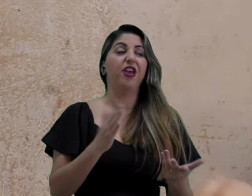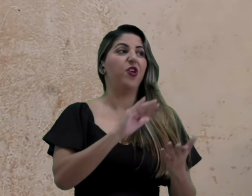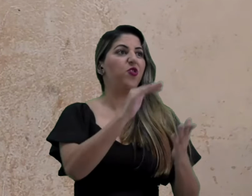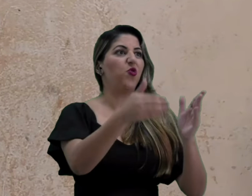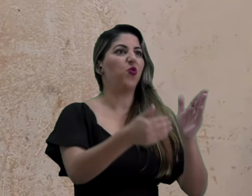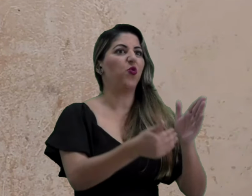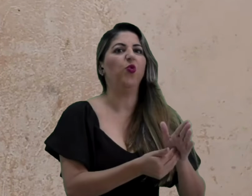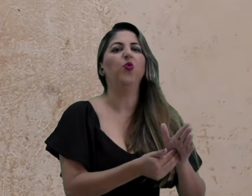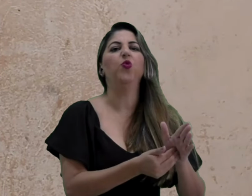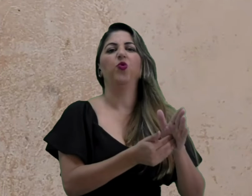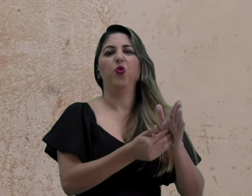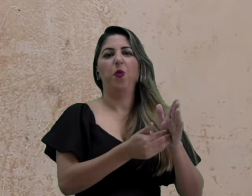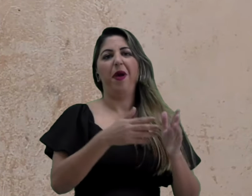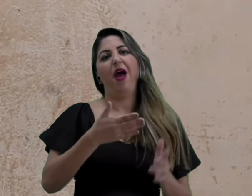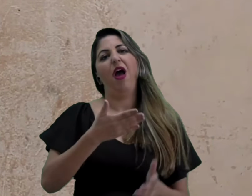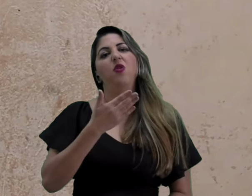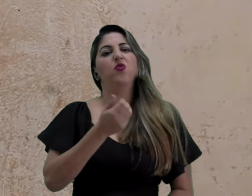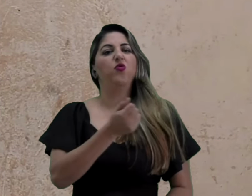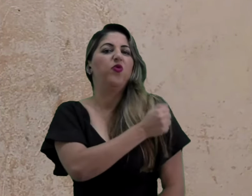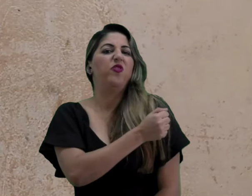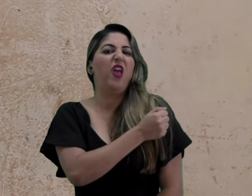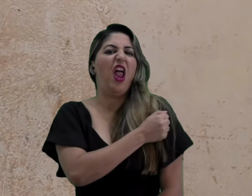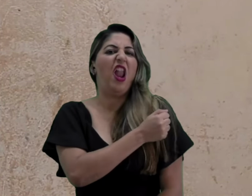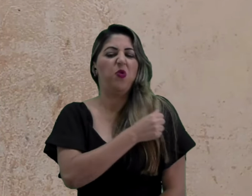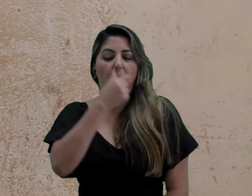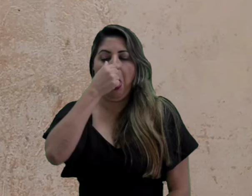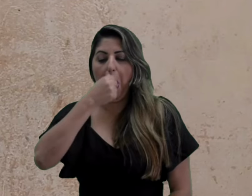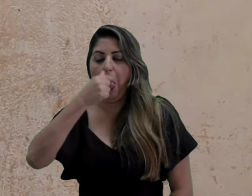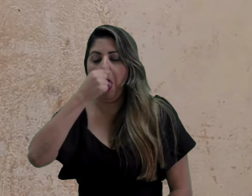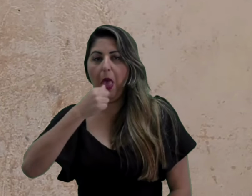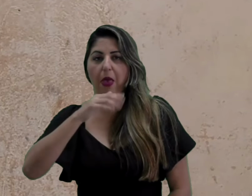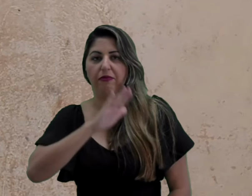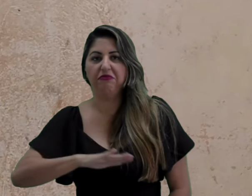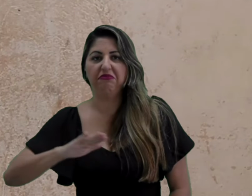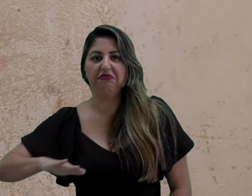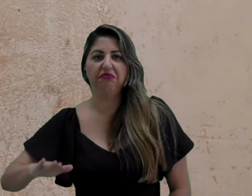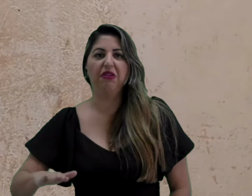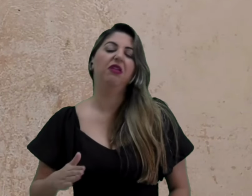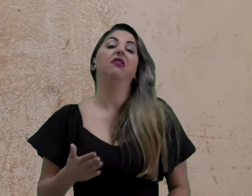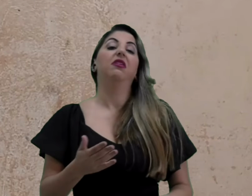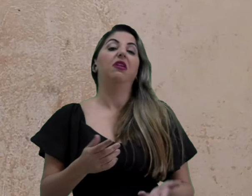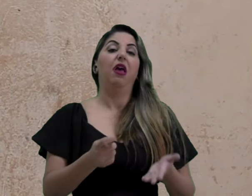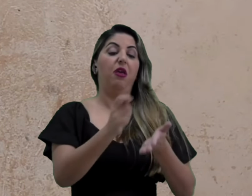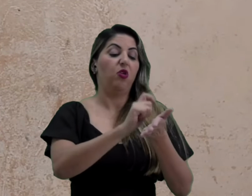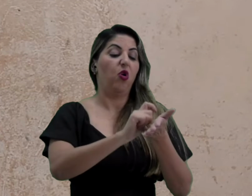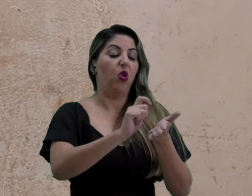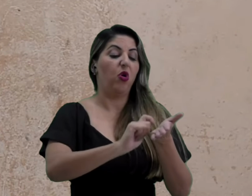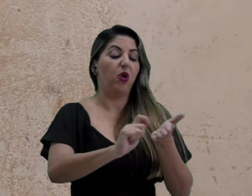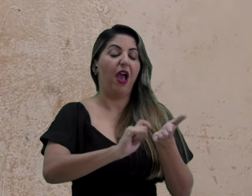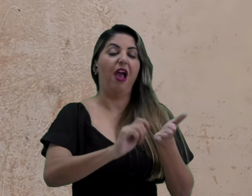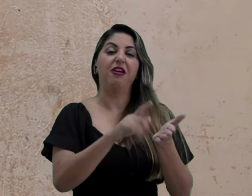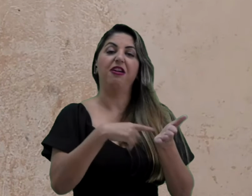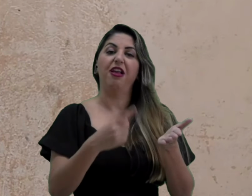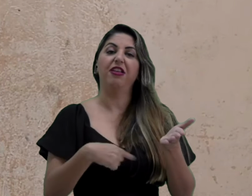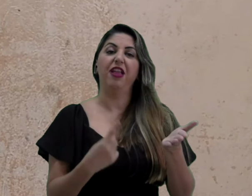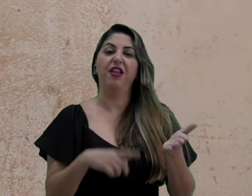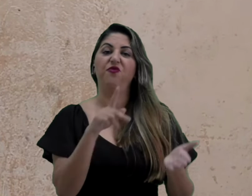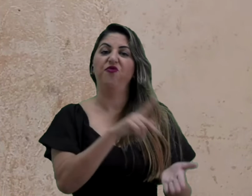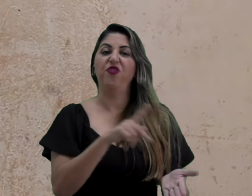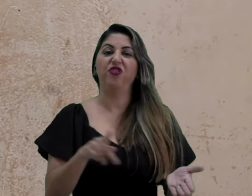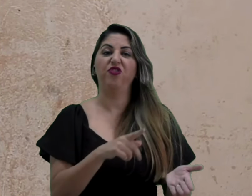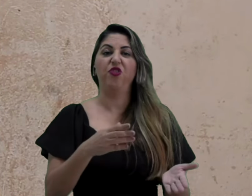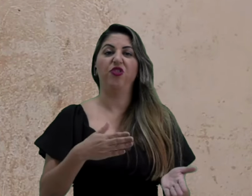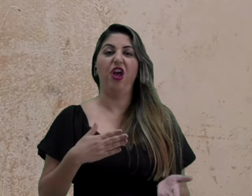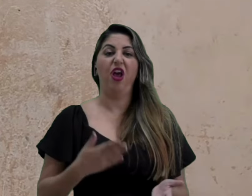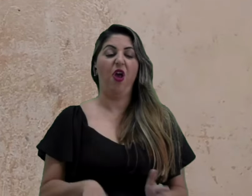registrar no caderno ceboso com a letra tosca. Professora fela da puta. Às vezes penso